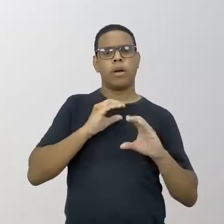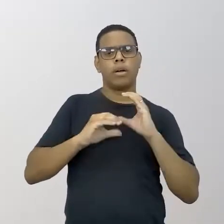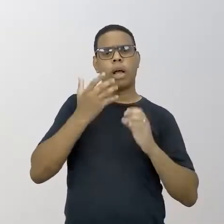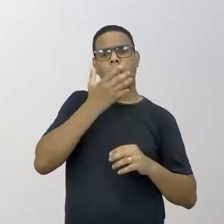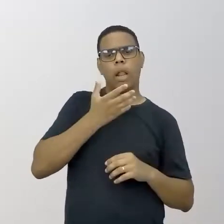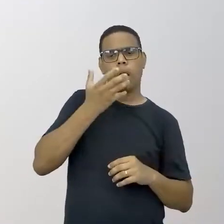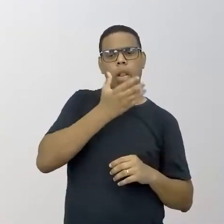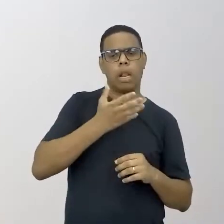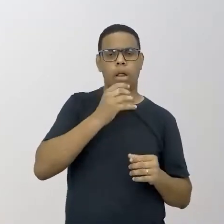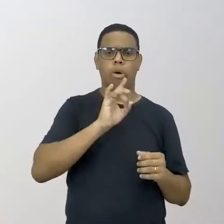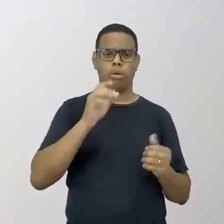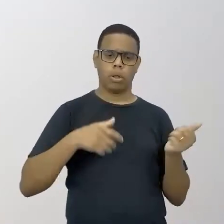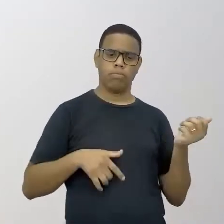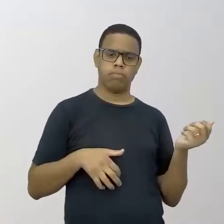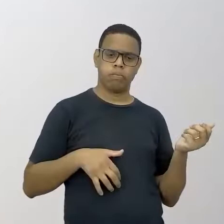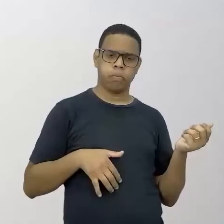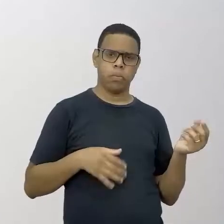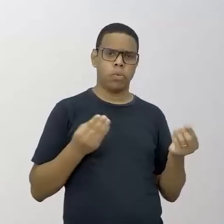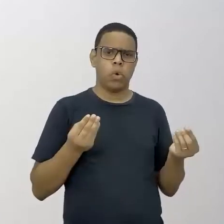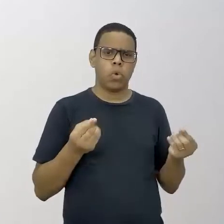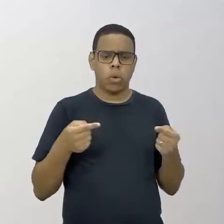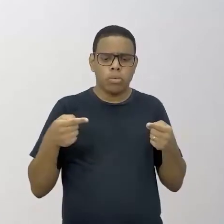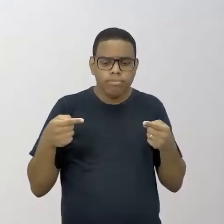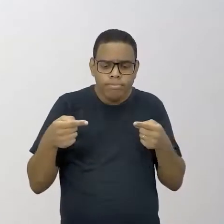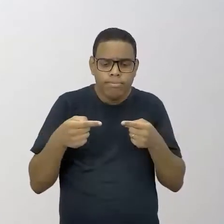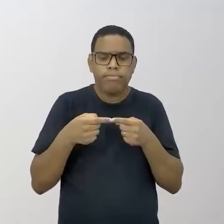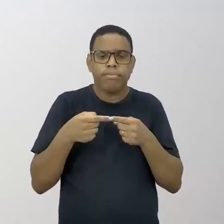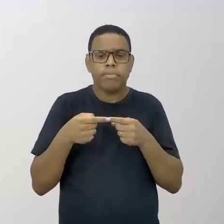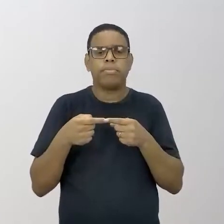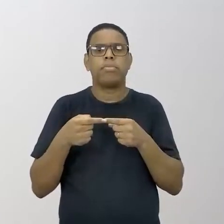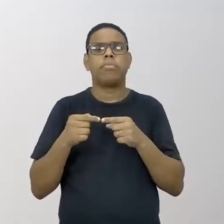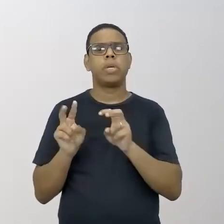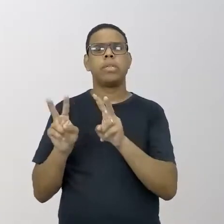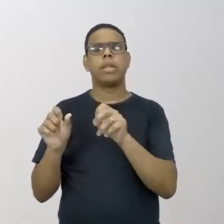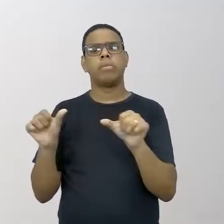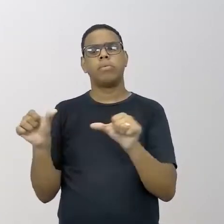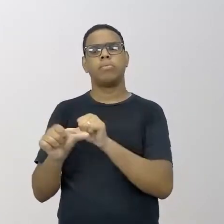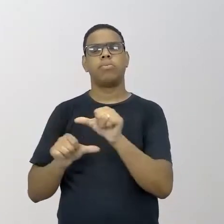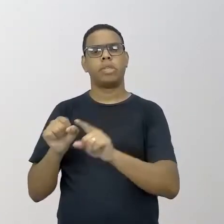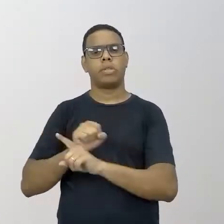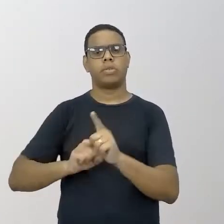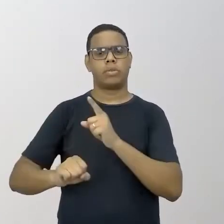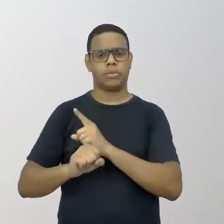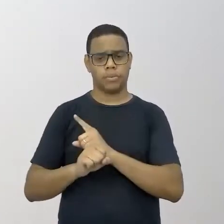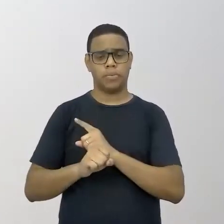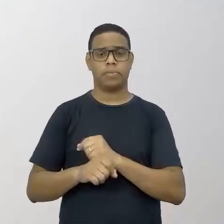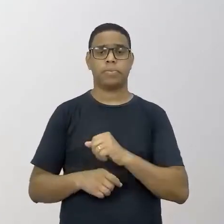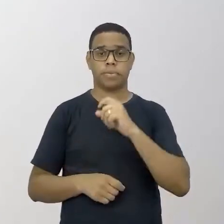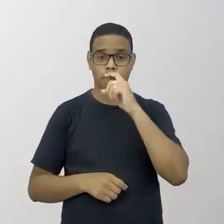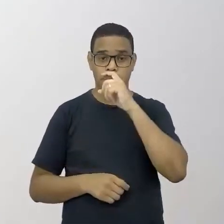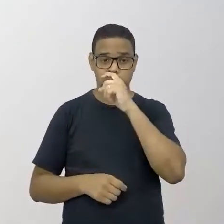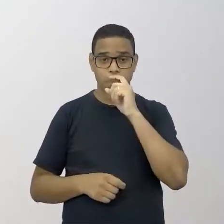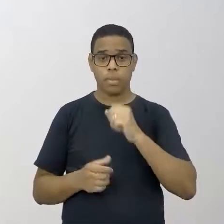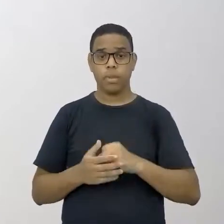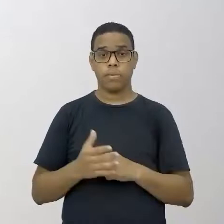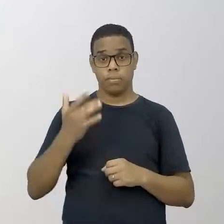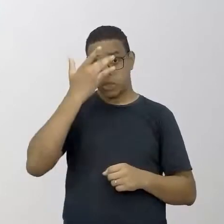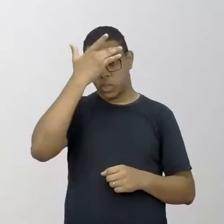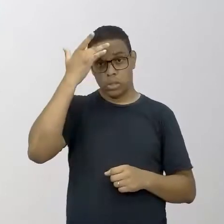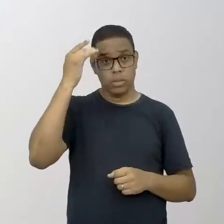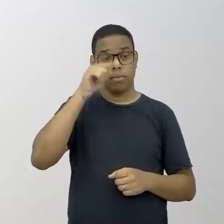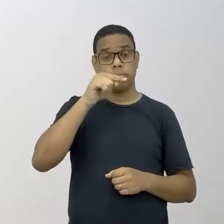só tocar o violão, mas como que isso vai de algum modo provocar esse deslocamento no